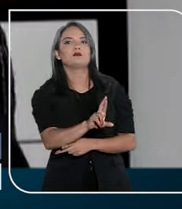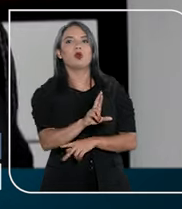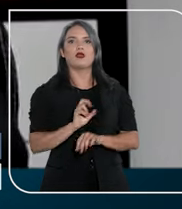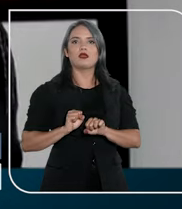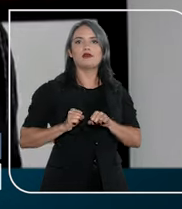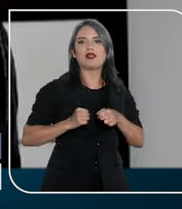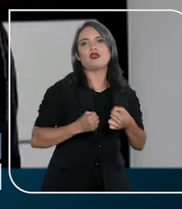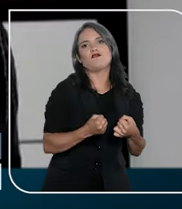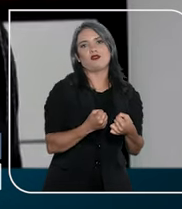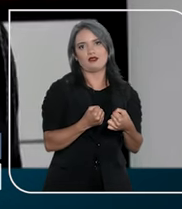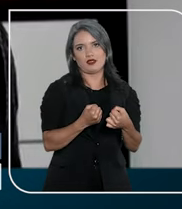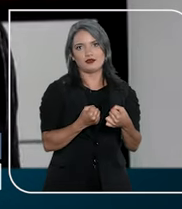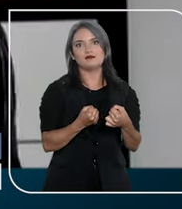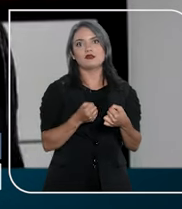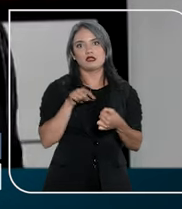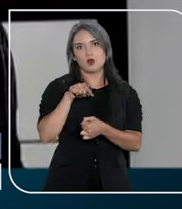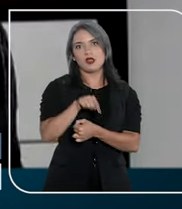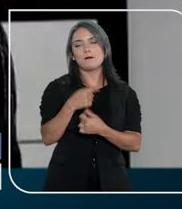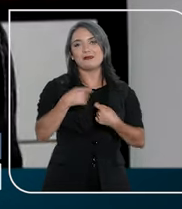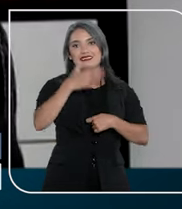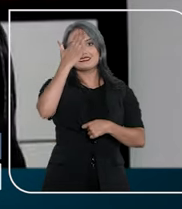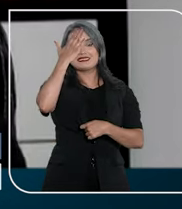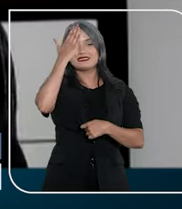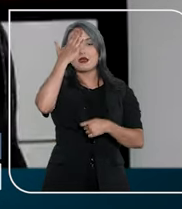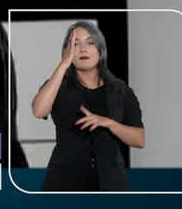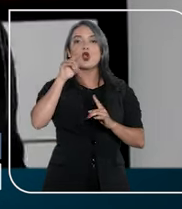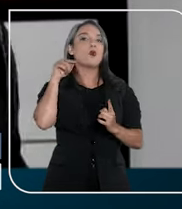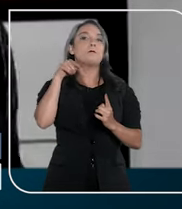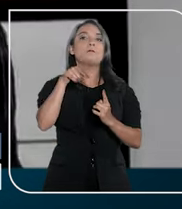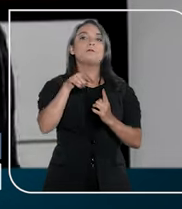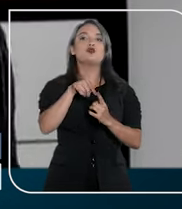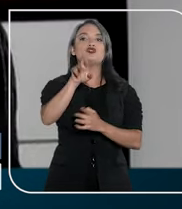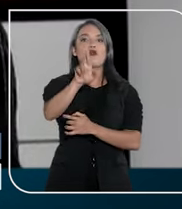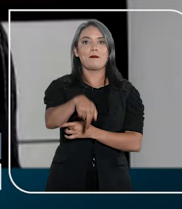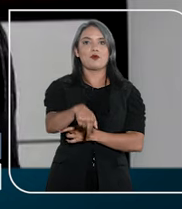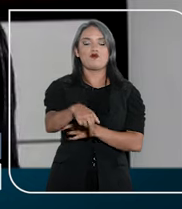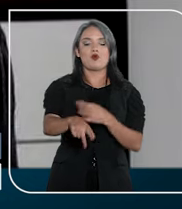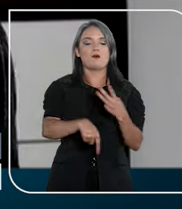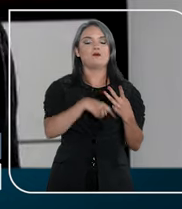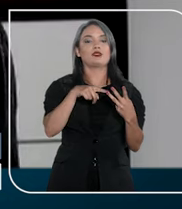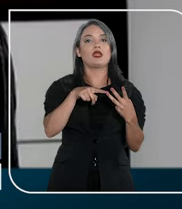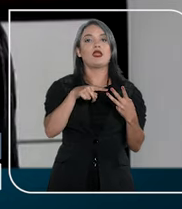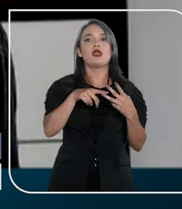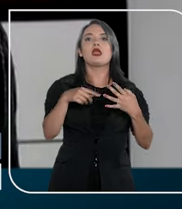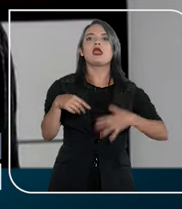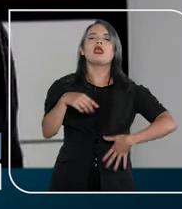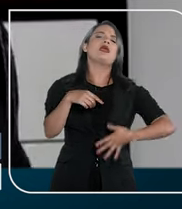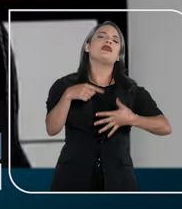aqui às razões da sua reprovação e interpõe um recurso administrativo, e a objetividade desses